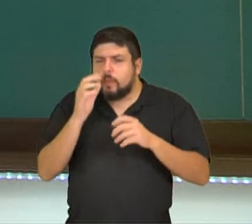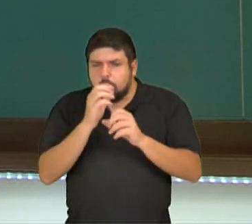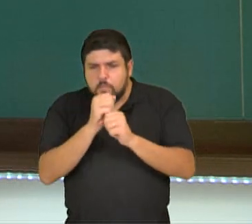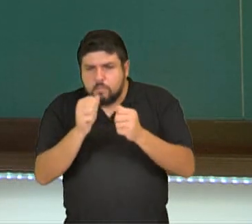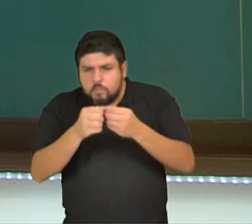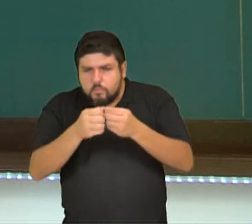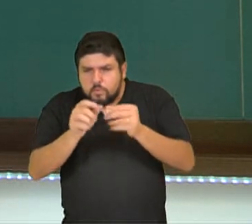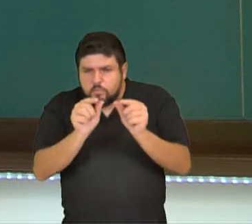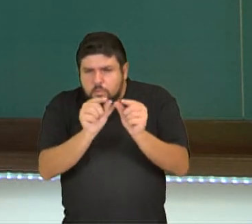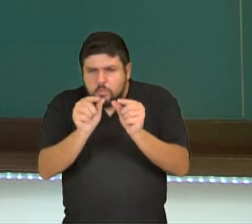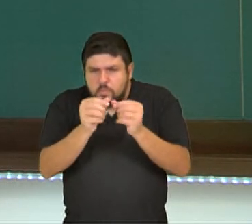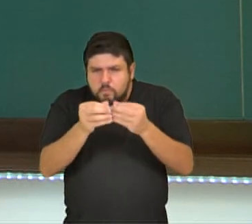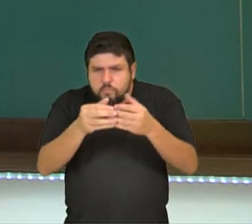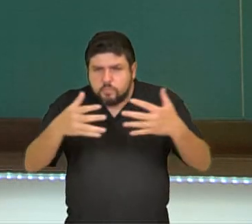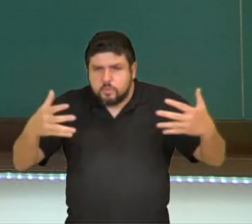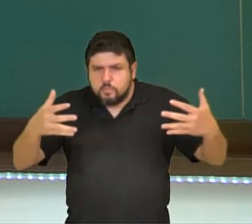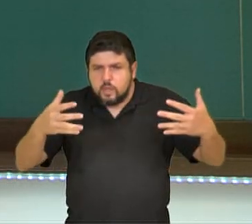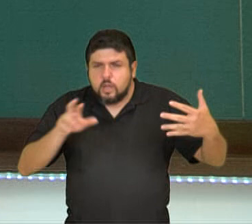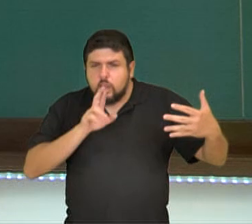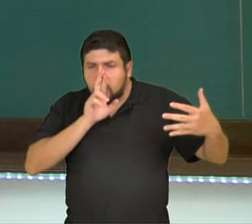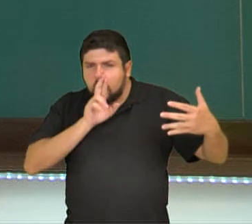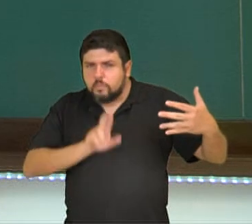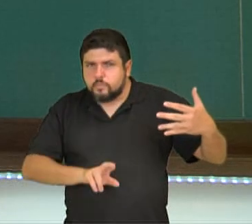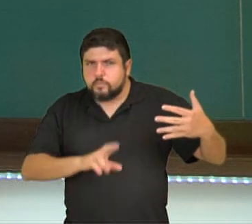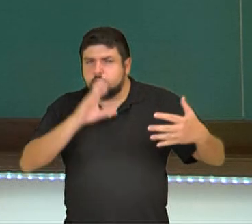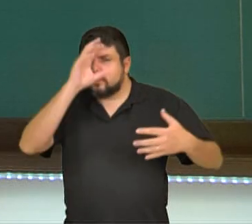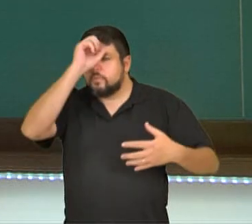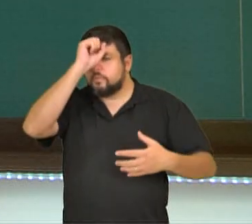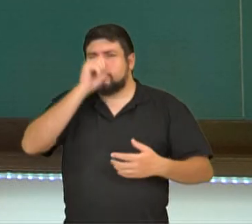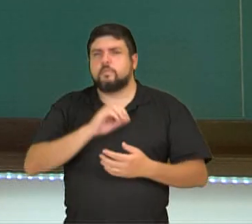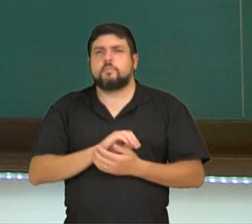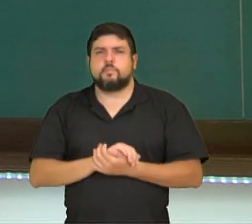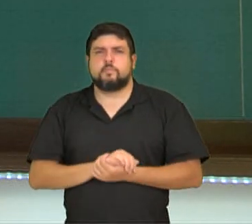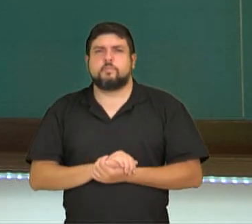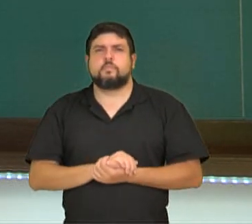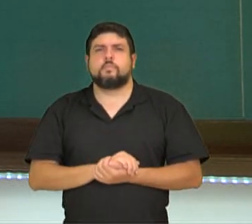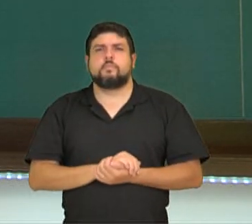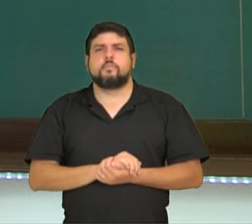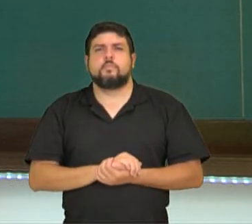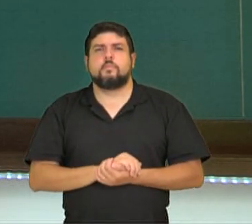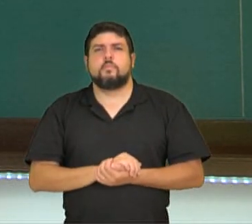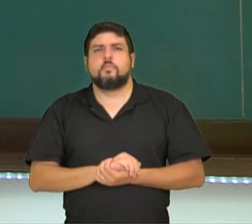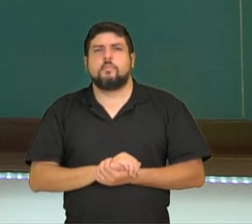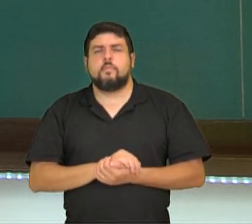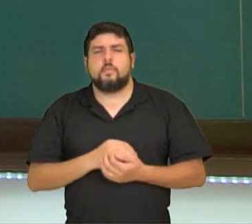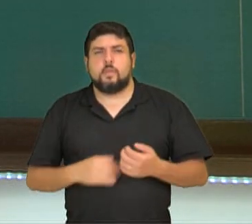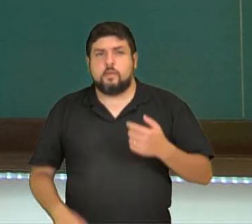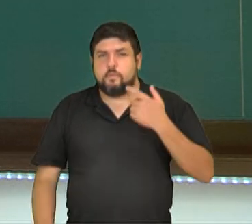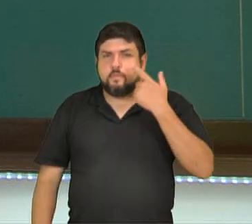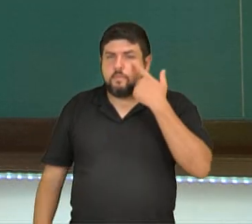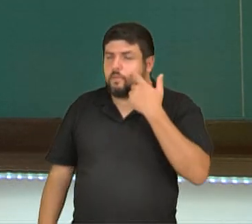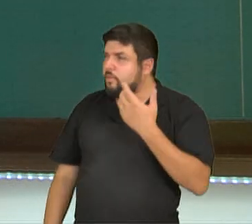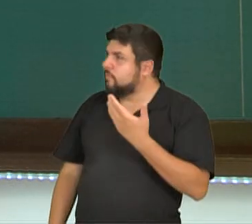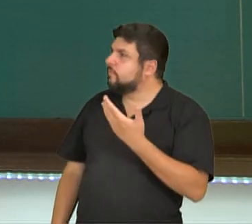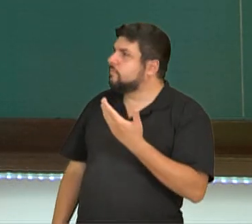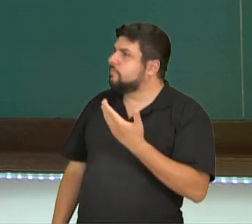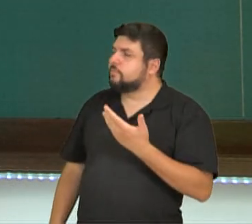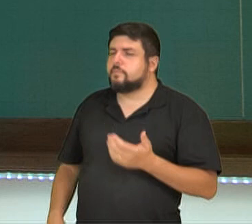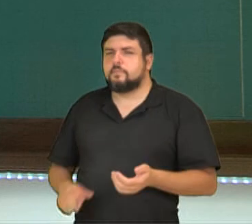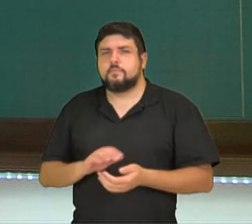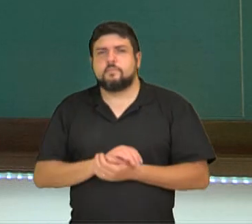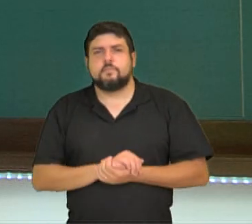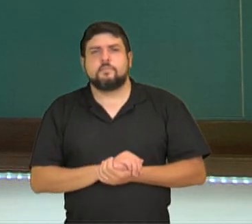resolver, tá bom? E é por isso que nós vamos aprender a fazer isso. Então, olha aqui, falando em fatoração. Eu tenho um retângulo